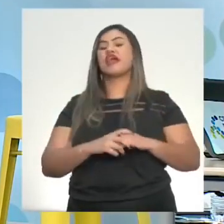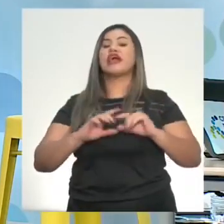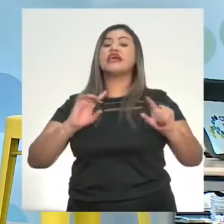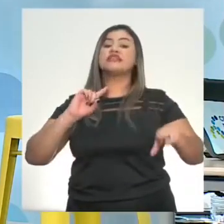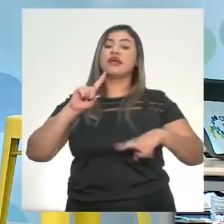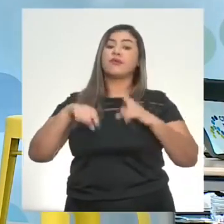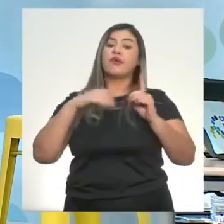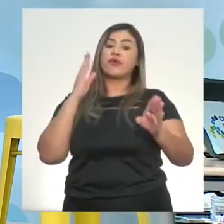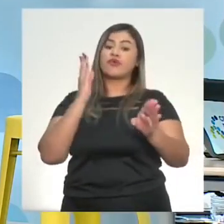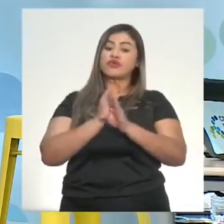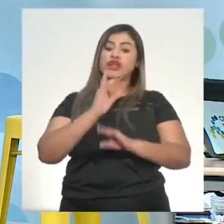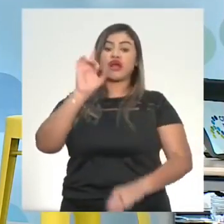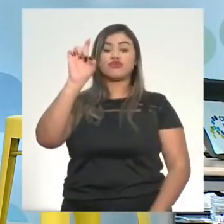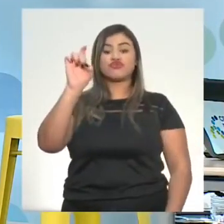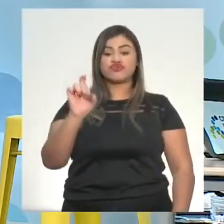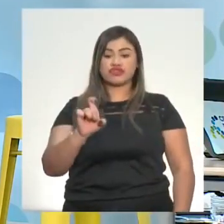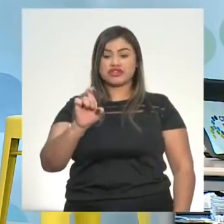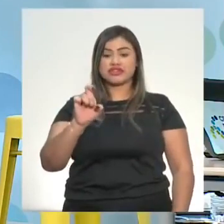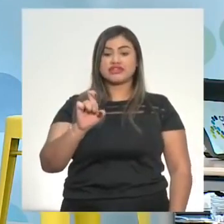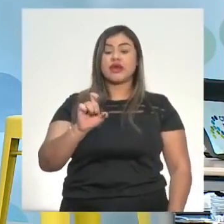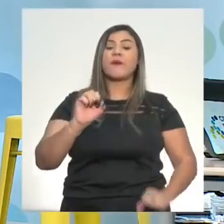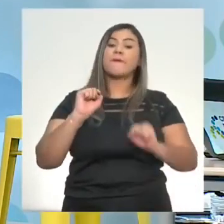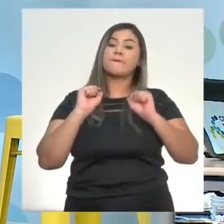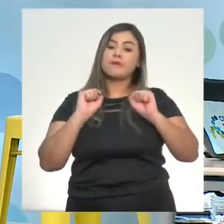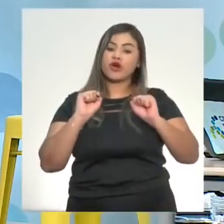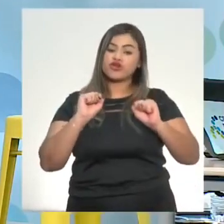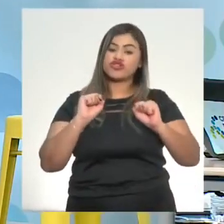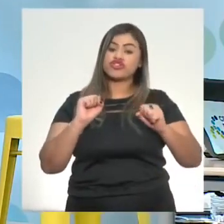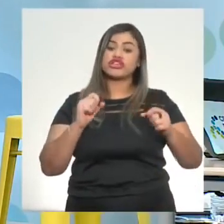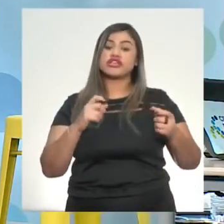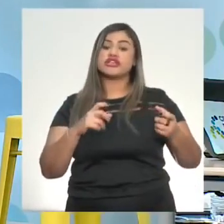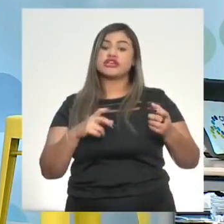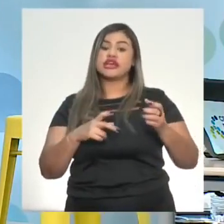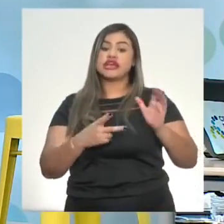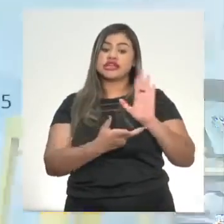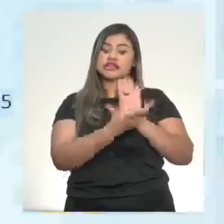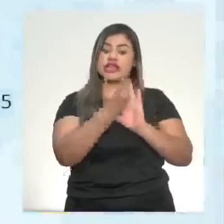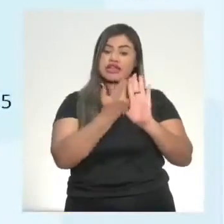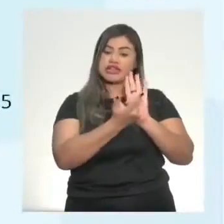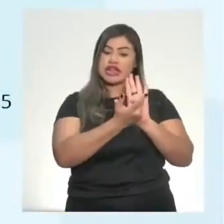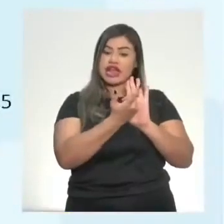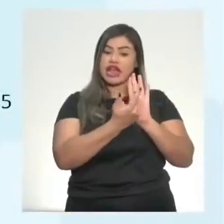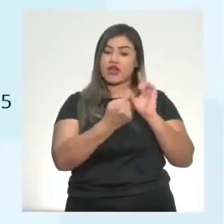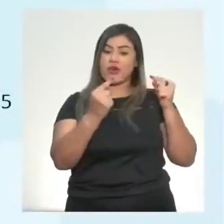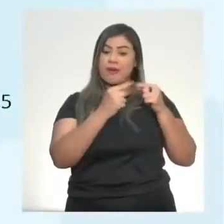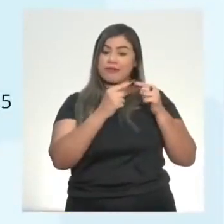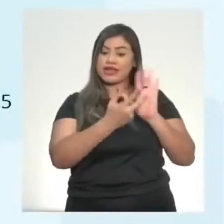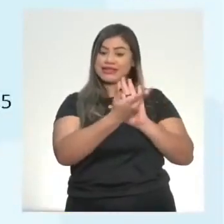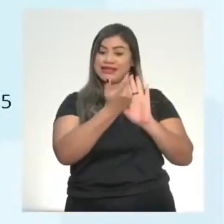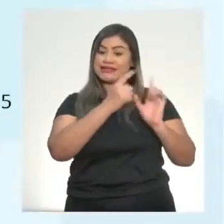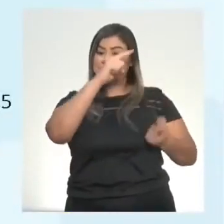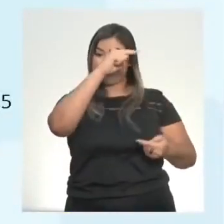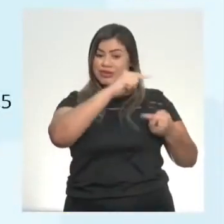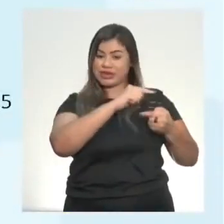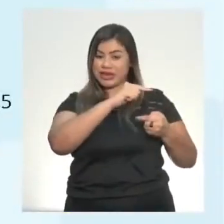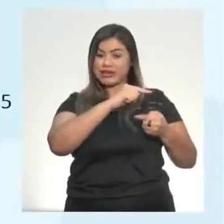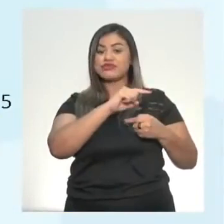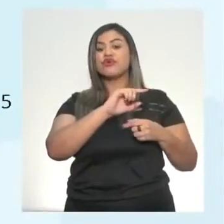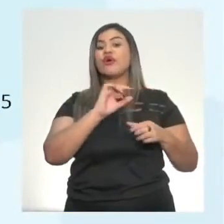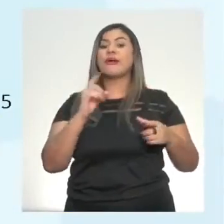quero encontrar o x da figura maior, eu pego o valor que corresponde a esse x na figura menor